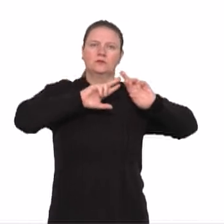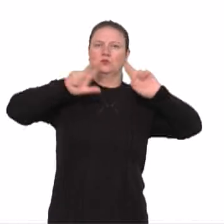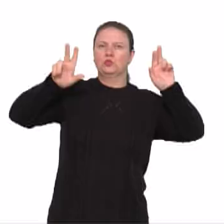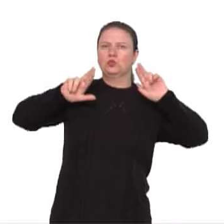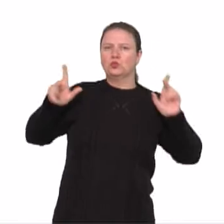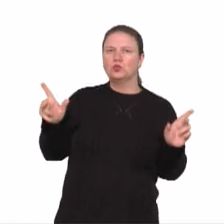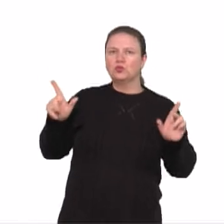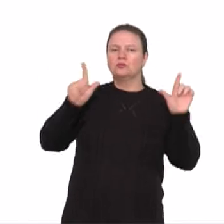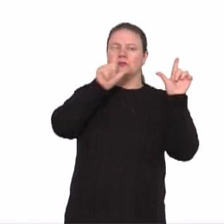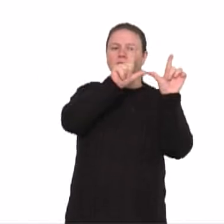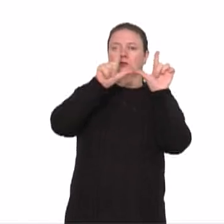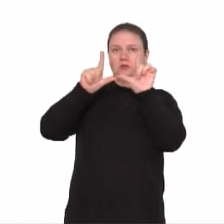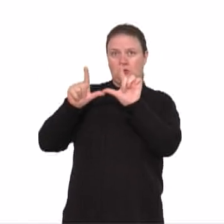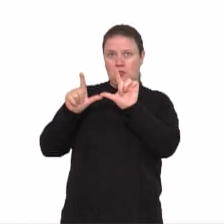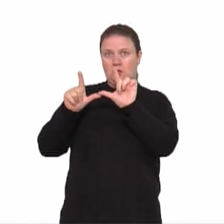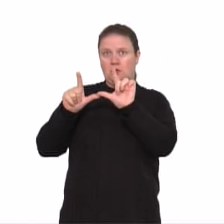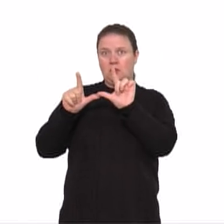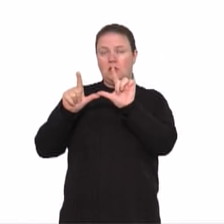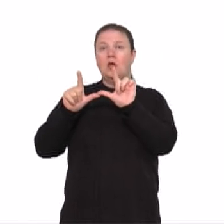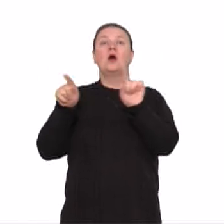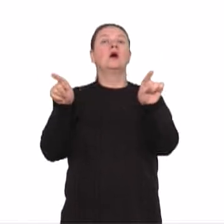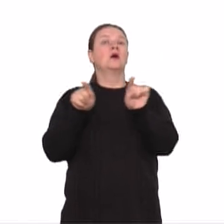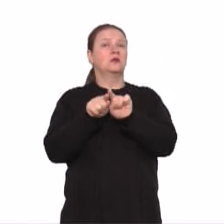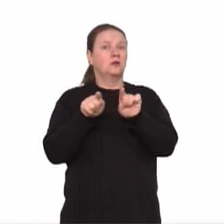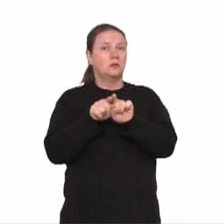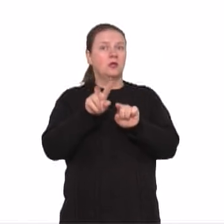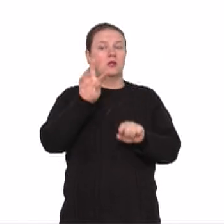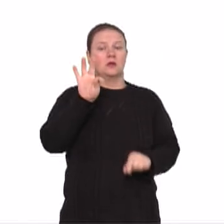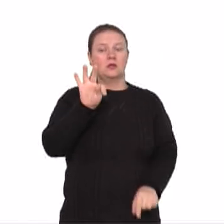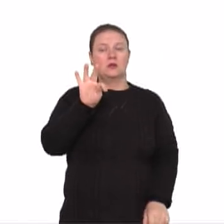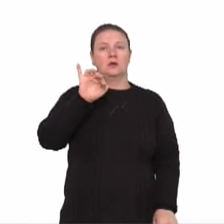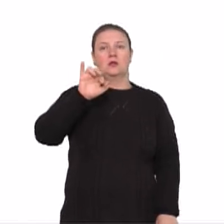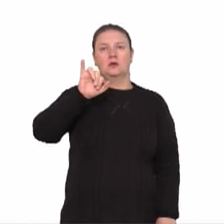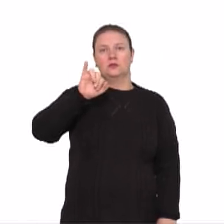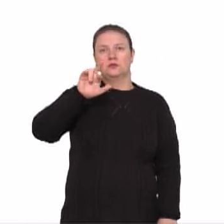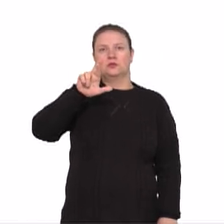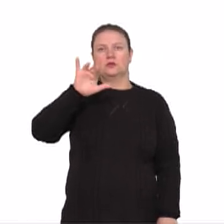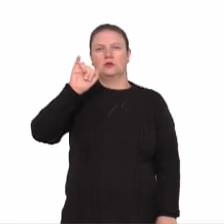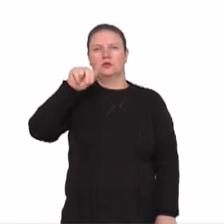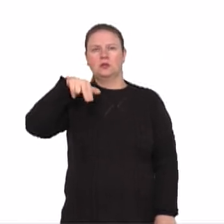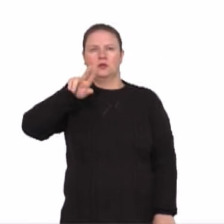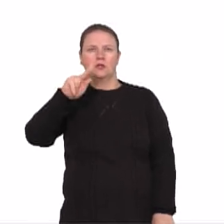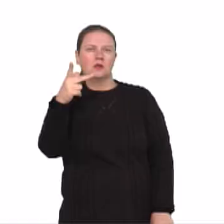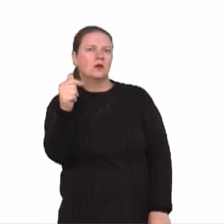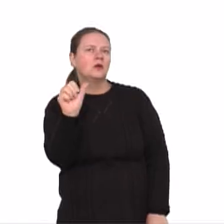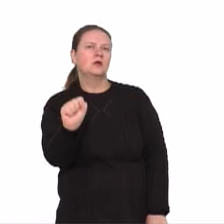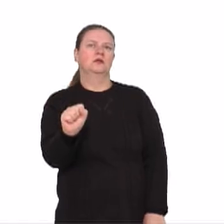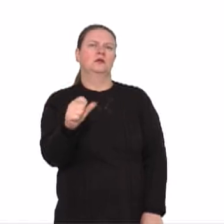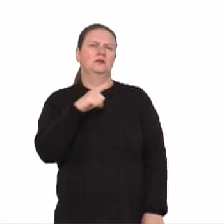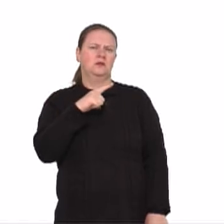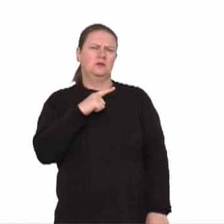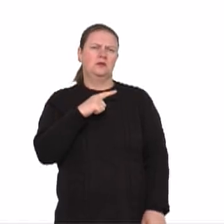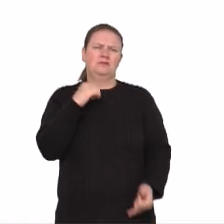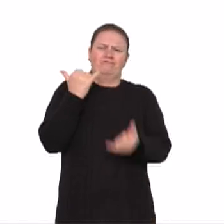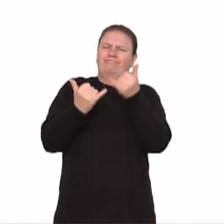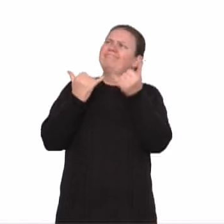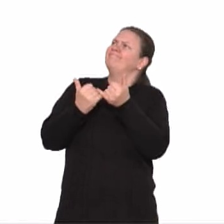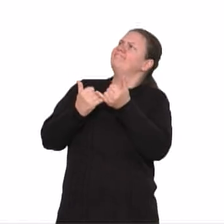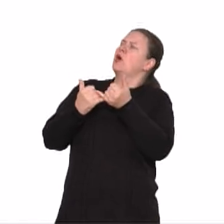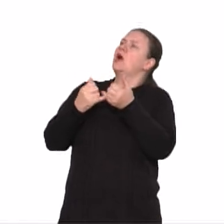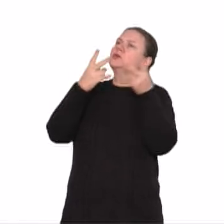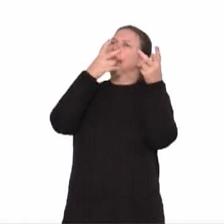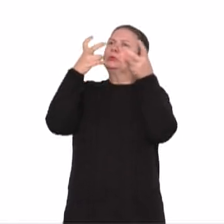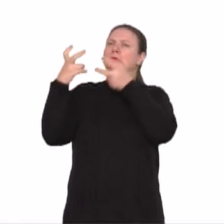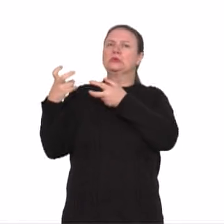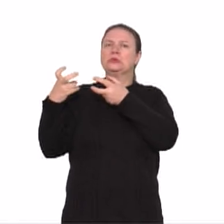as charges e as tirinhas, porque vocês vão falar: professora, mas é muito parecido, né? Existem desenhos, existem ali frases, né, da